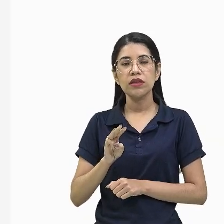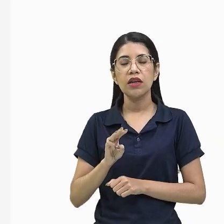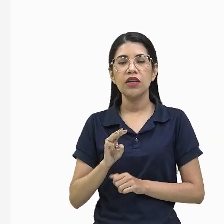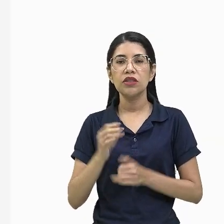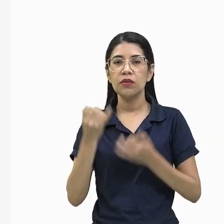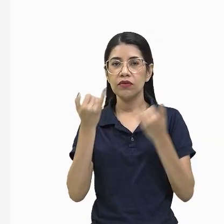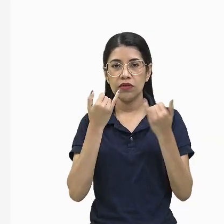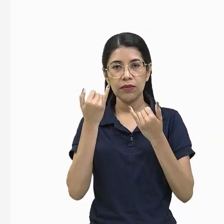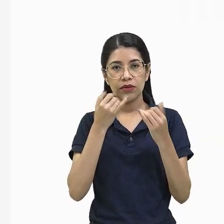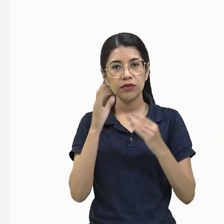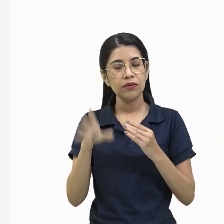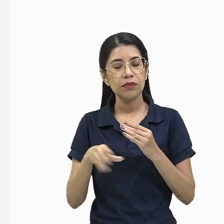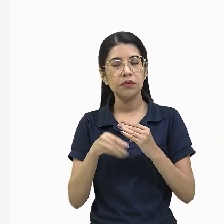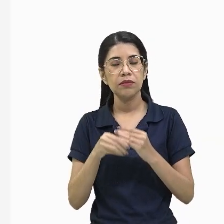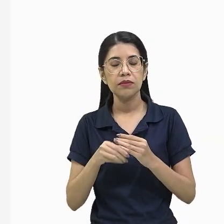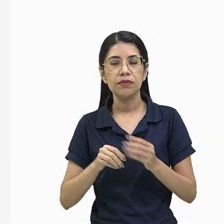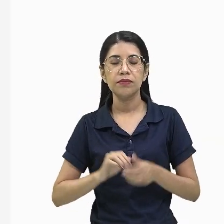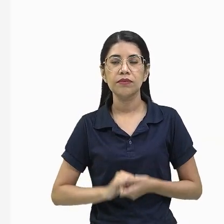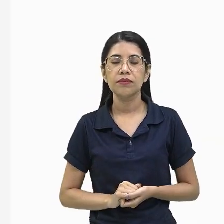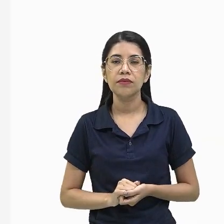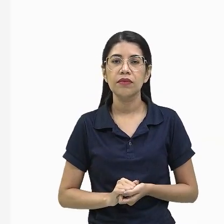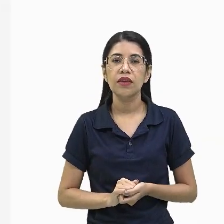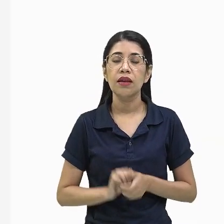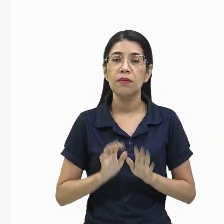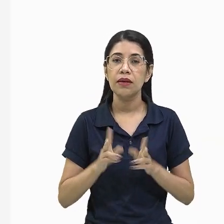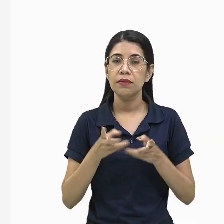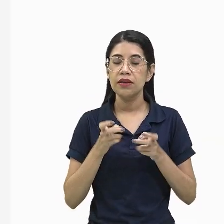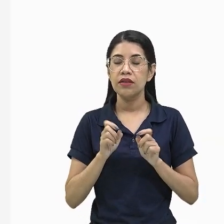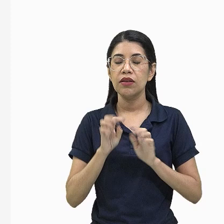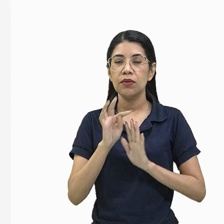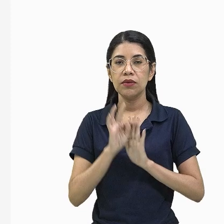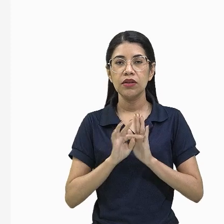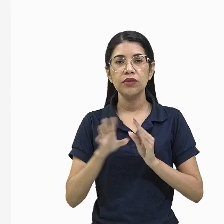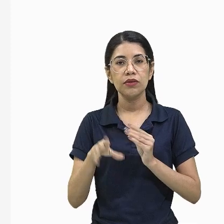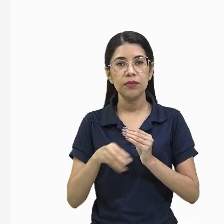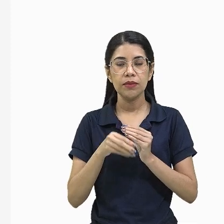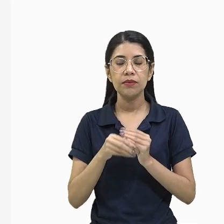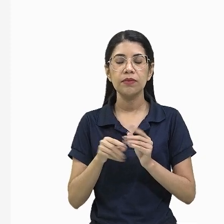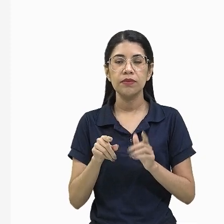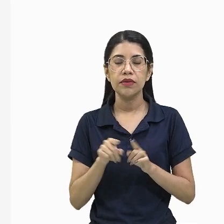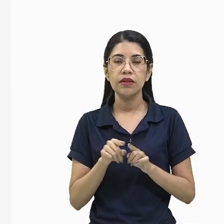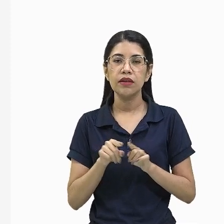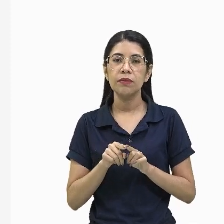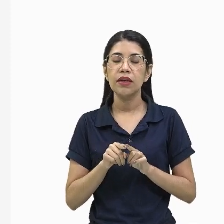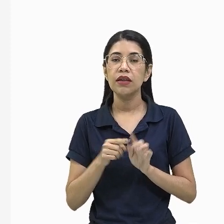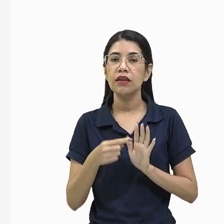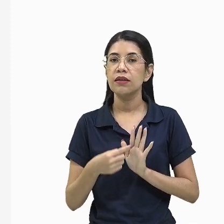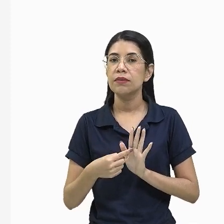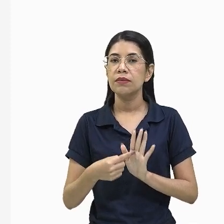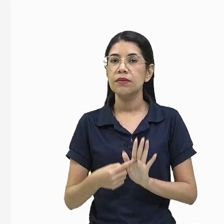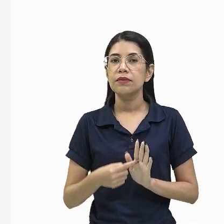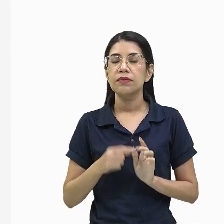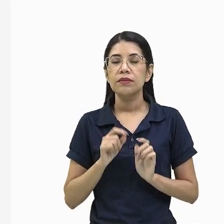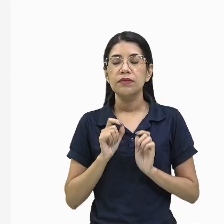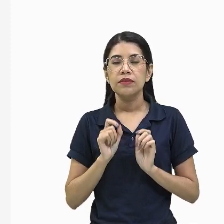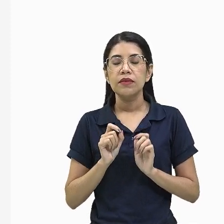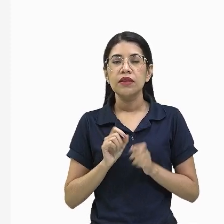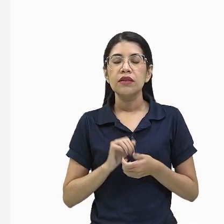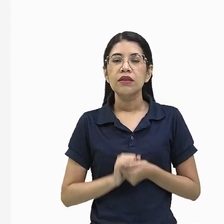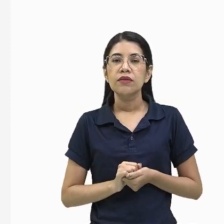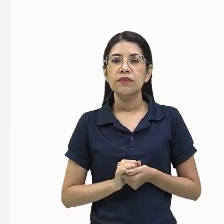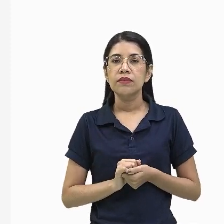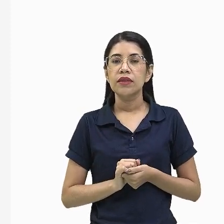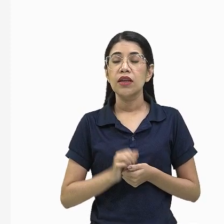gov.br/doe sangue. Observem que esse texto aqui é um texto complementar também. Ele traz para a gente um